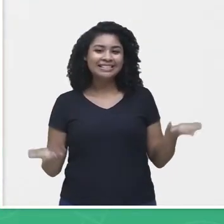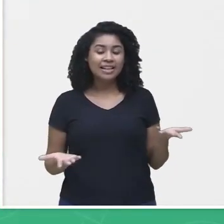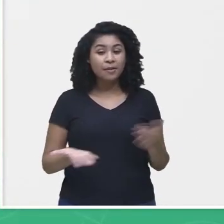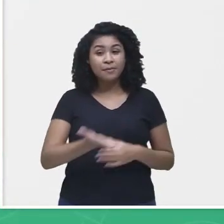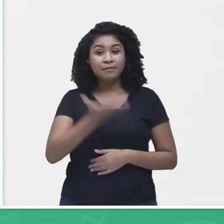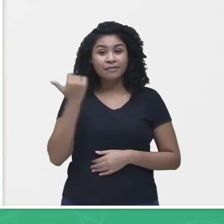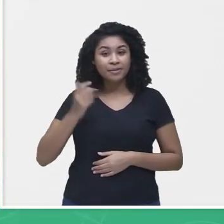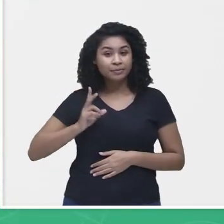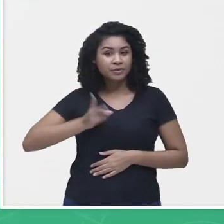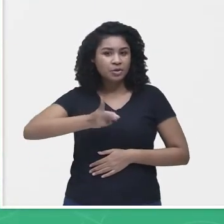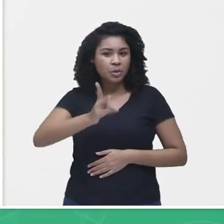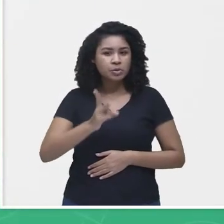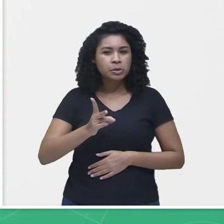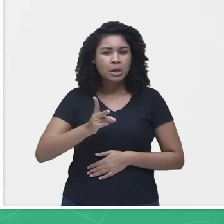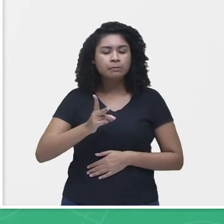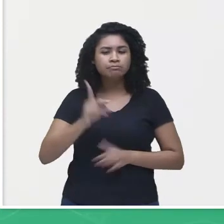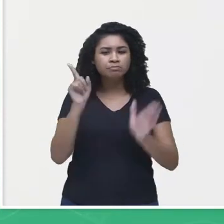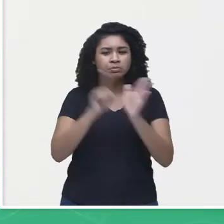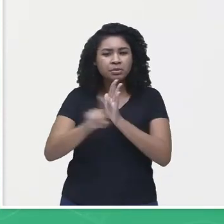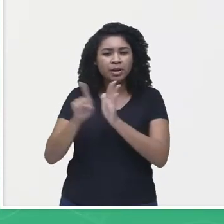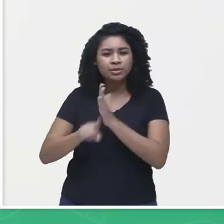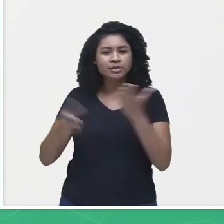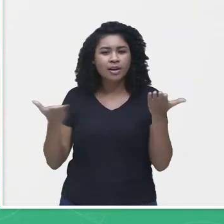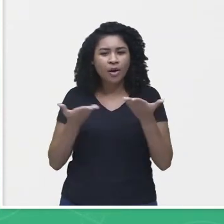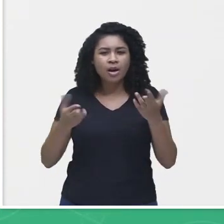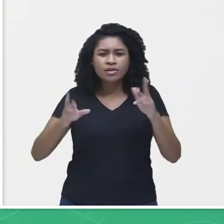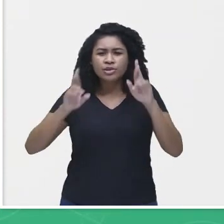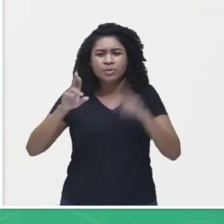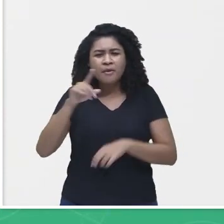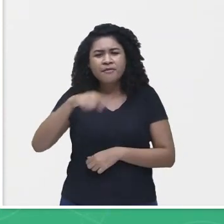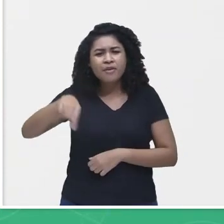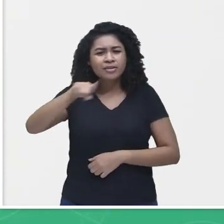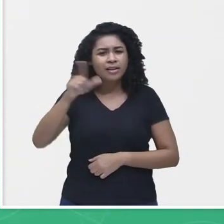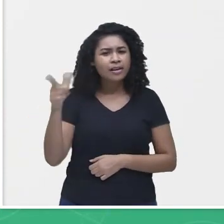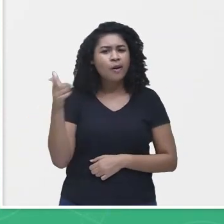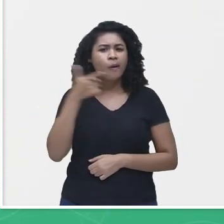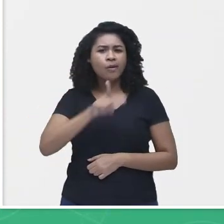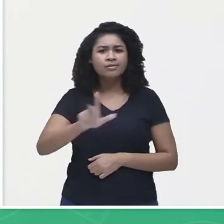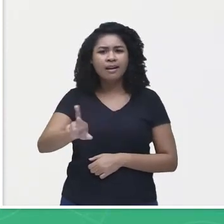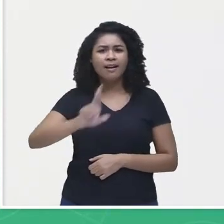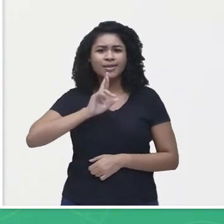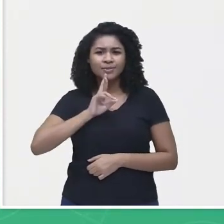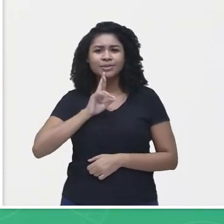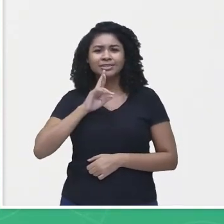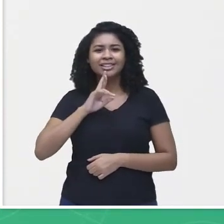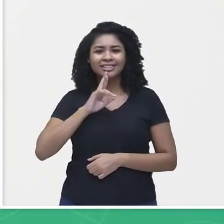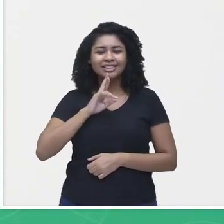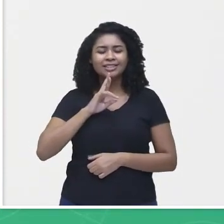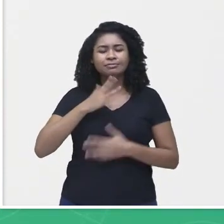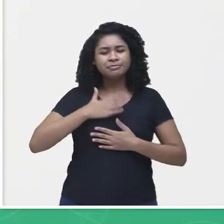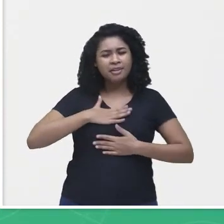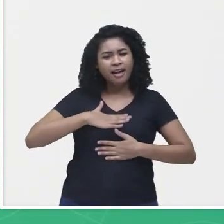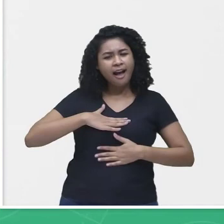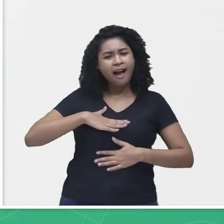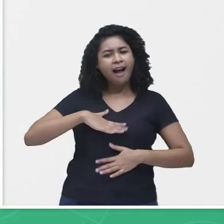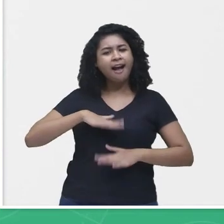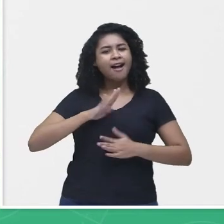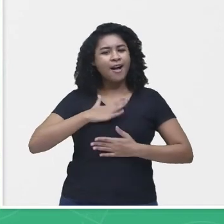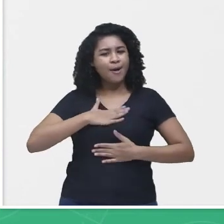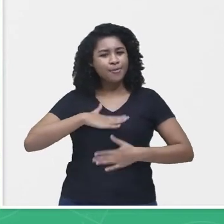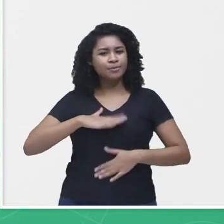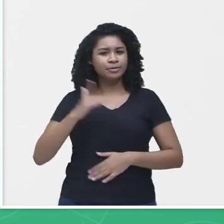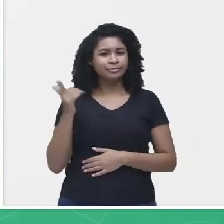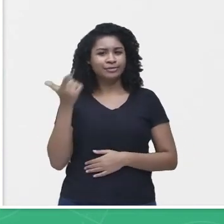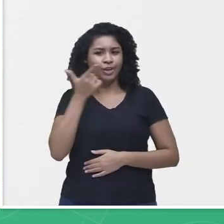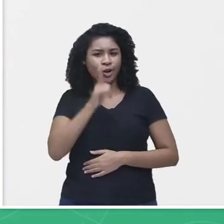aí retomar as nossas questões. Espero que vocês tenham conseguido resolver essas questões com calma, conseguiram